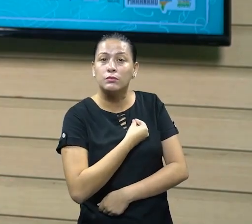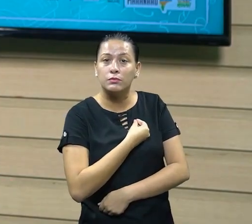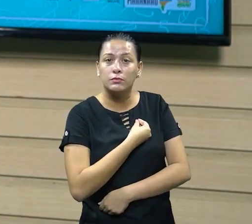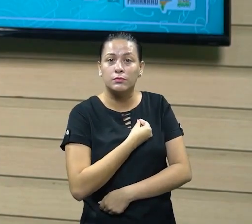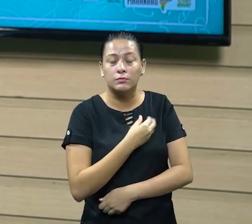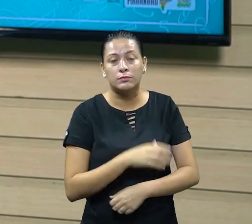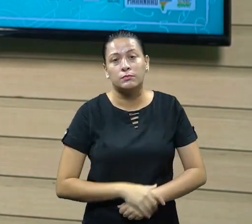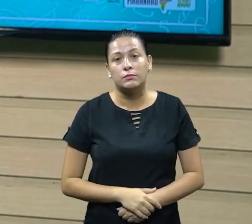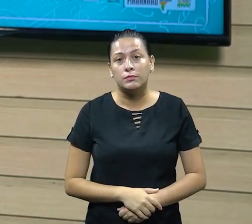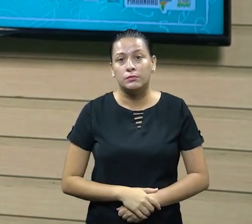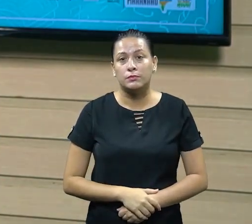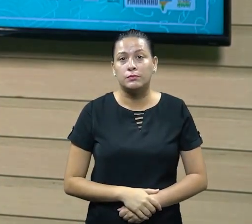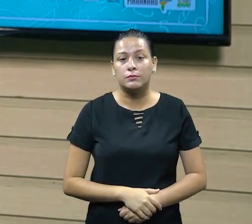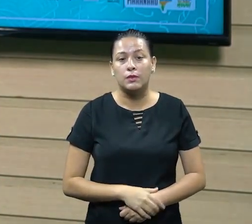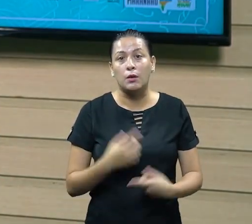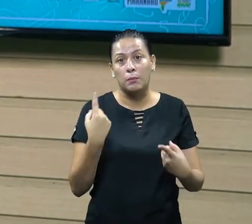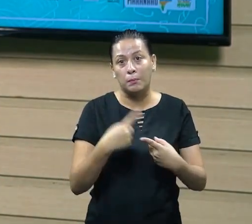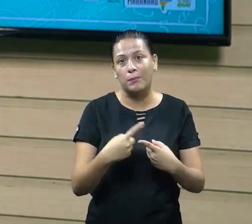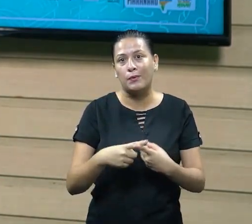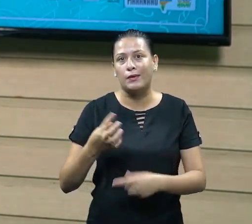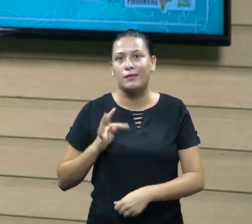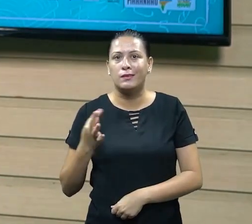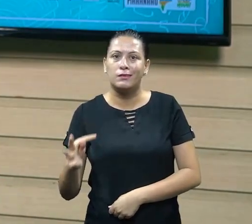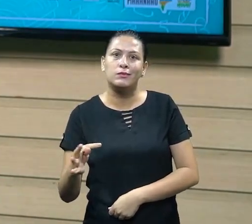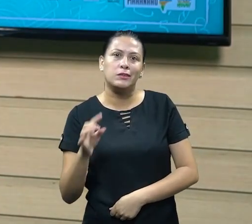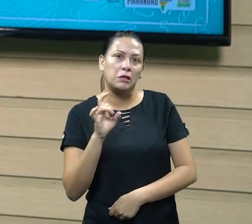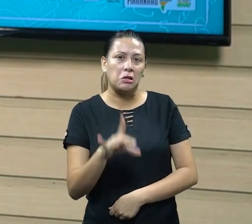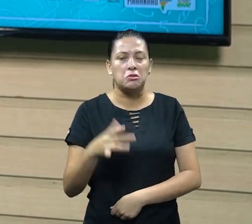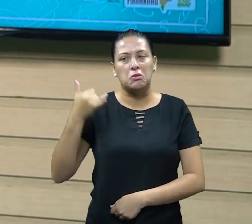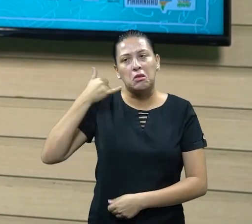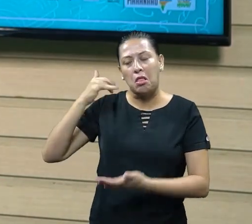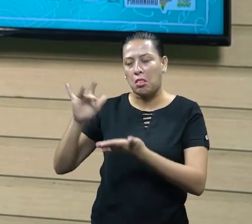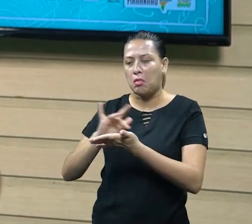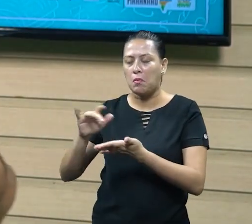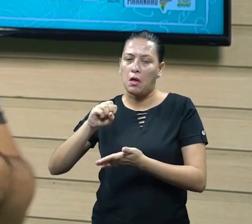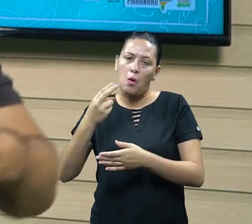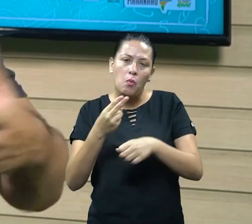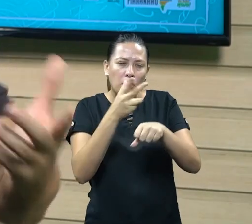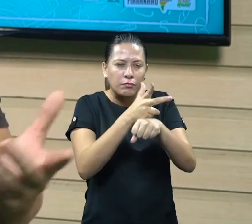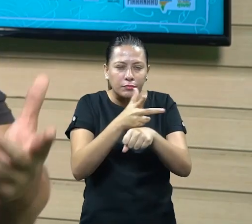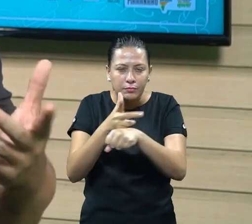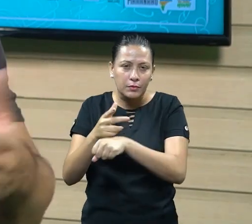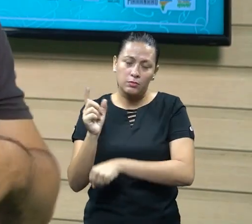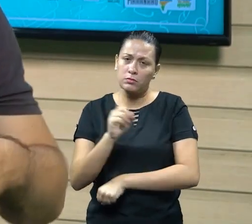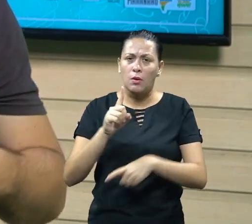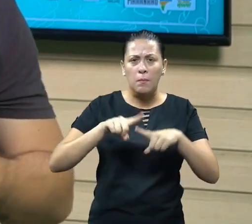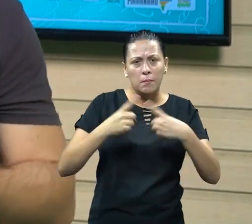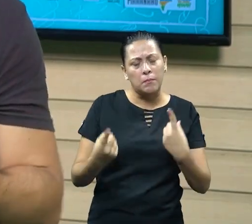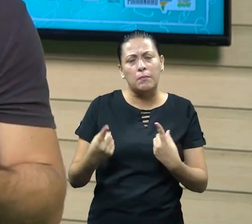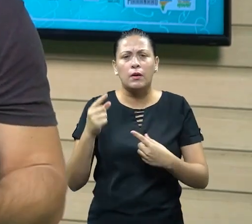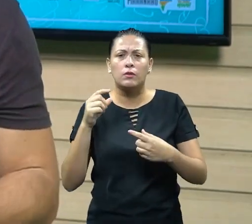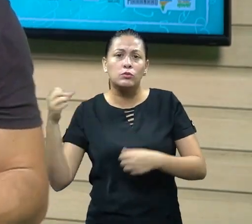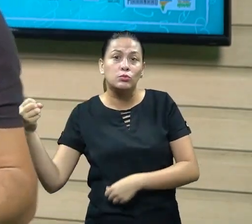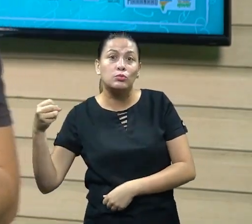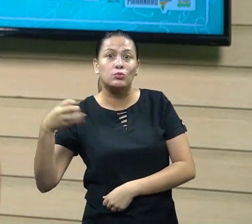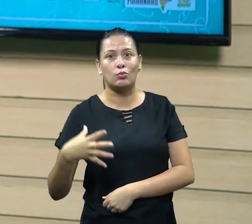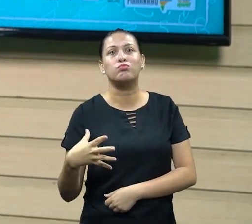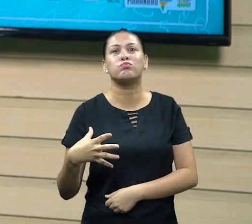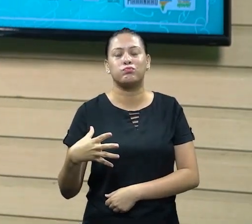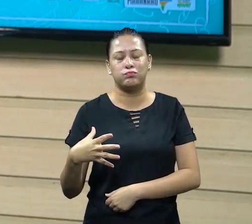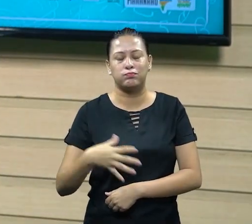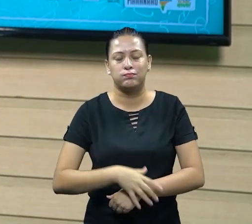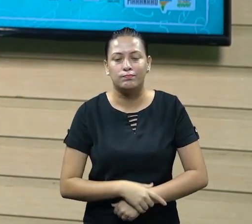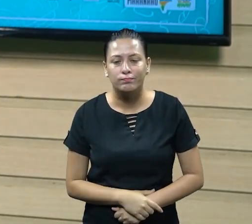à tecnologia. Tecnologia não é só o celular, a filmadora, a tecnologia é coisas novas, é romper com o